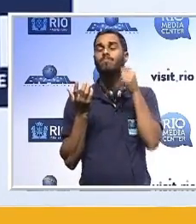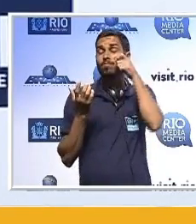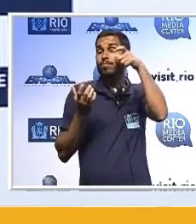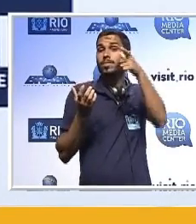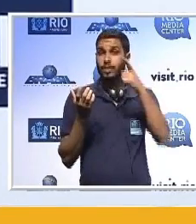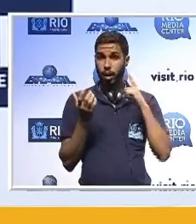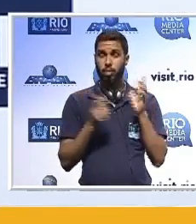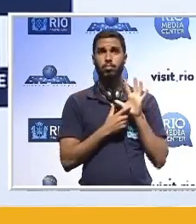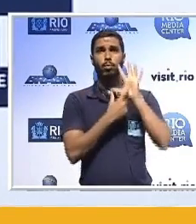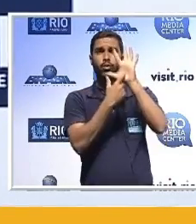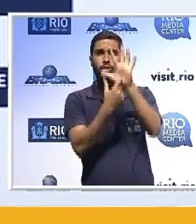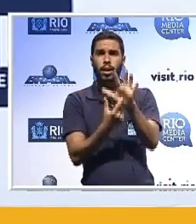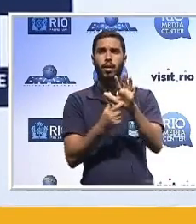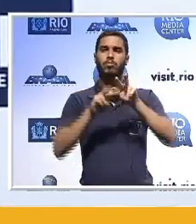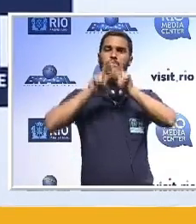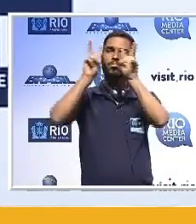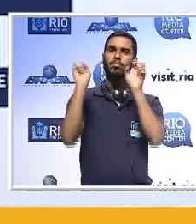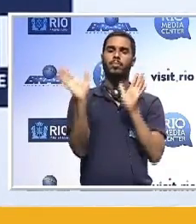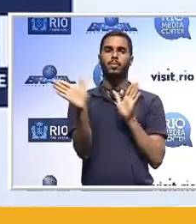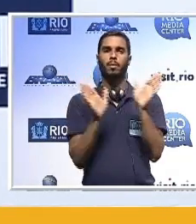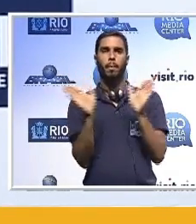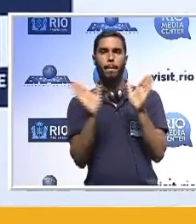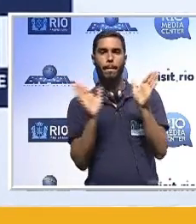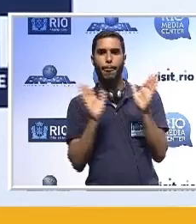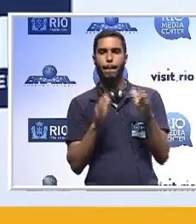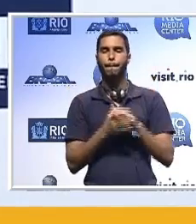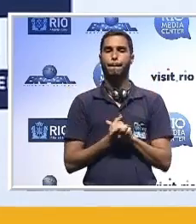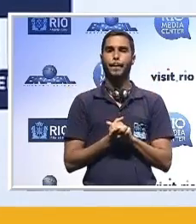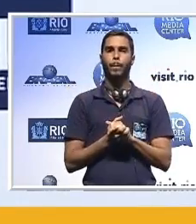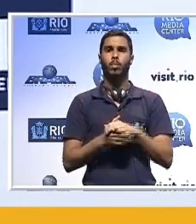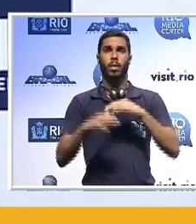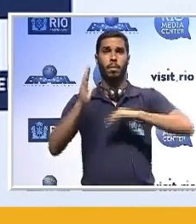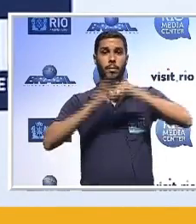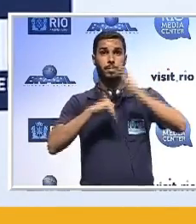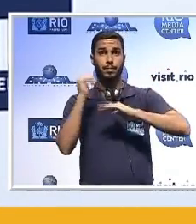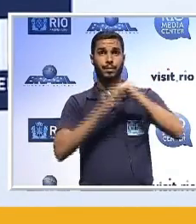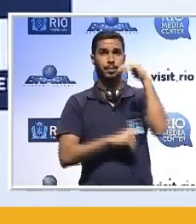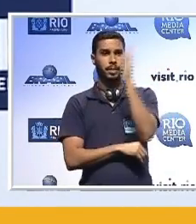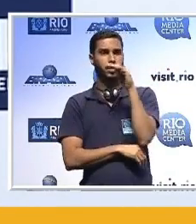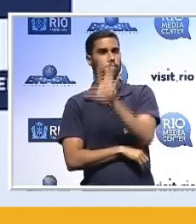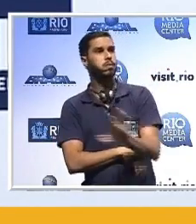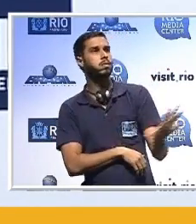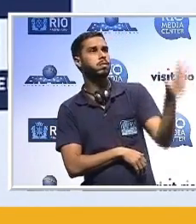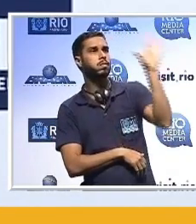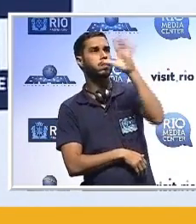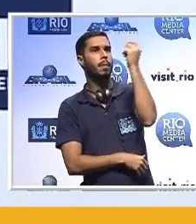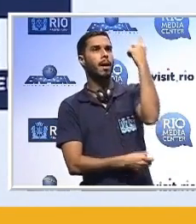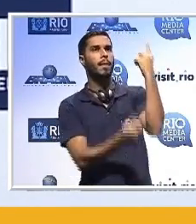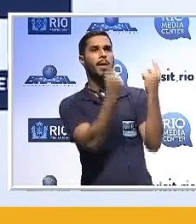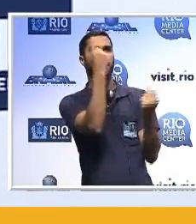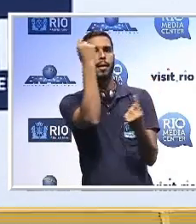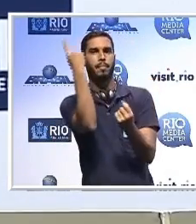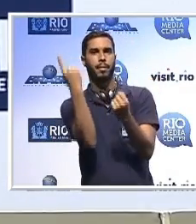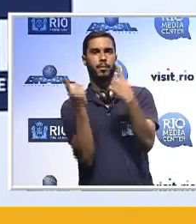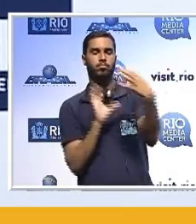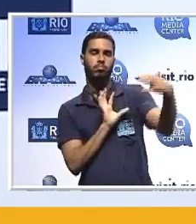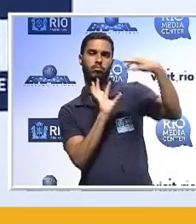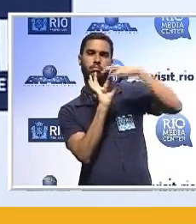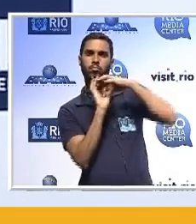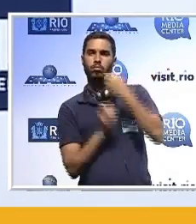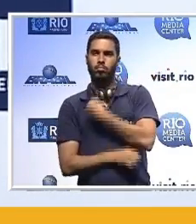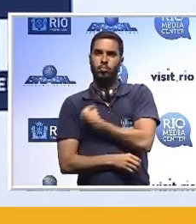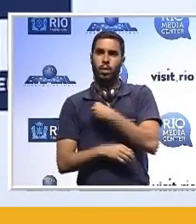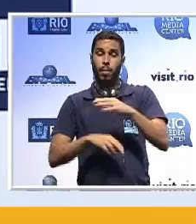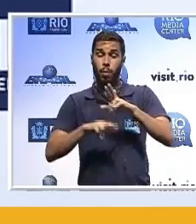de sensibilização com empresários nos mais diversos lugares do Brasil. Então, agora, por ocasião do Paralímpico, a